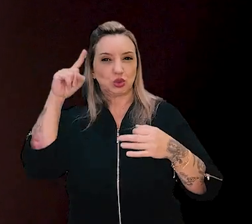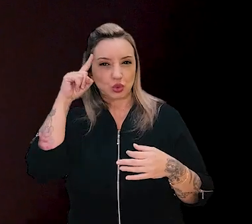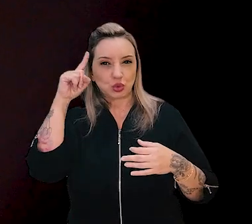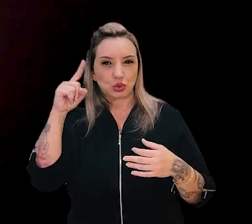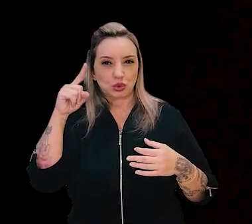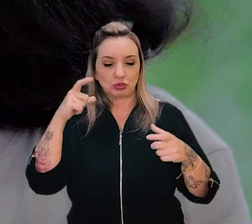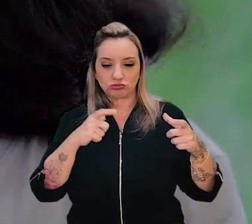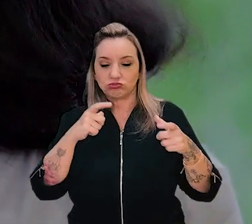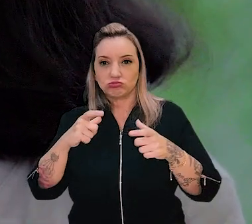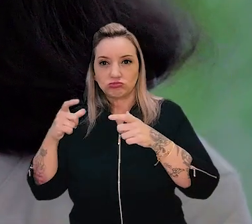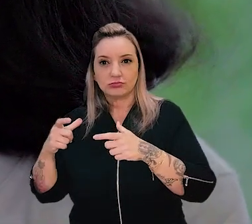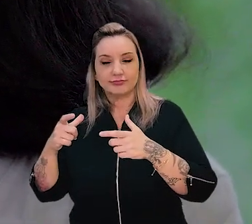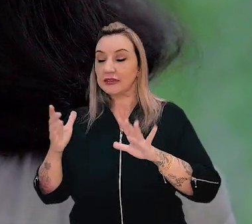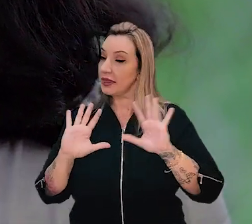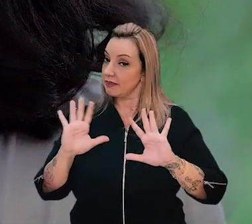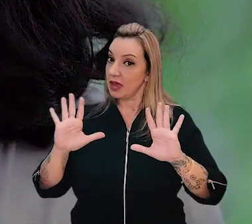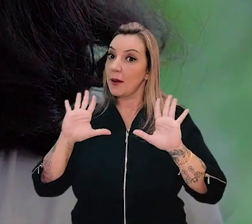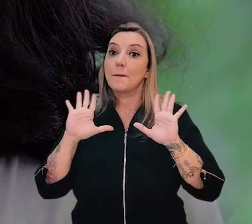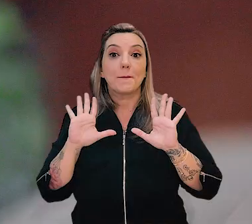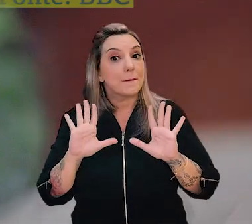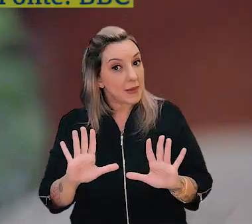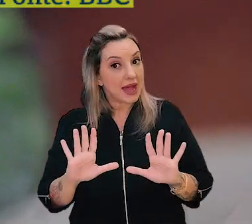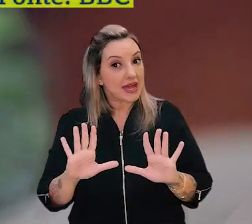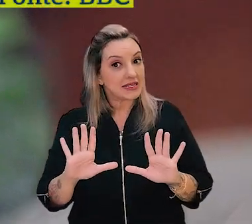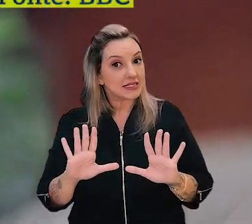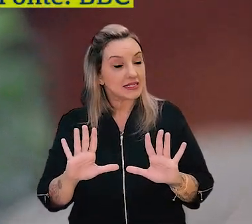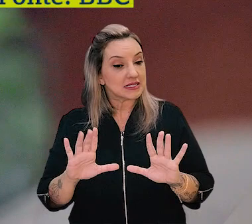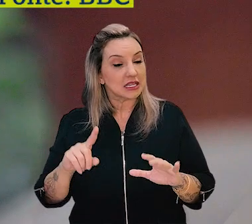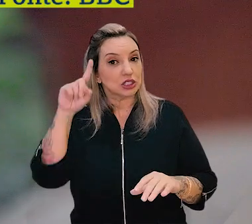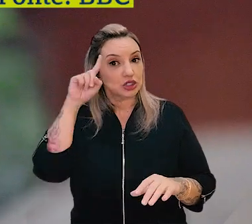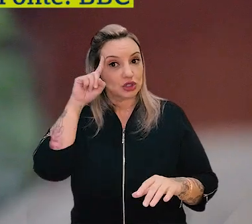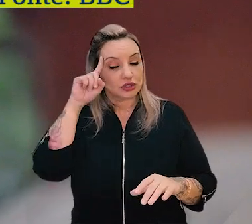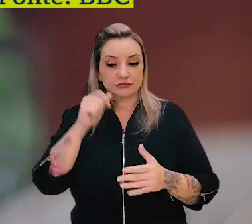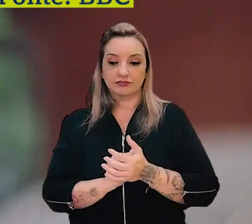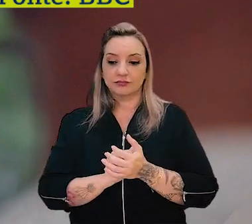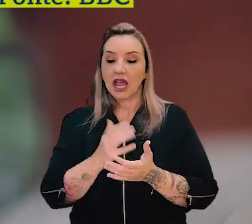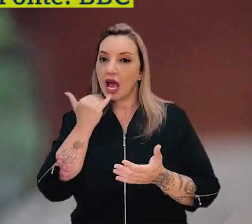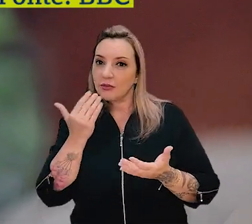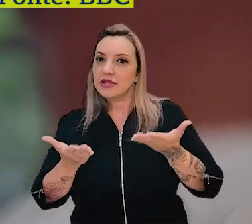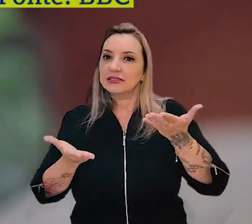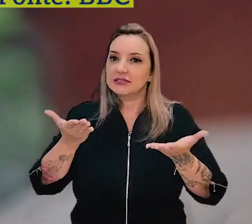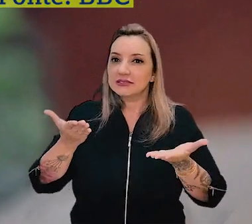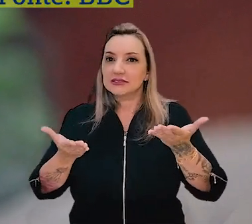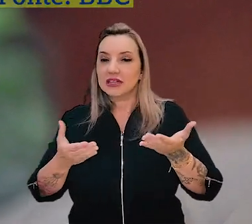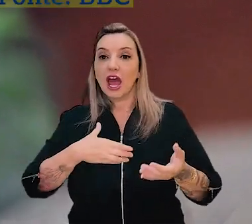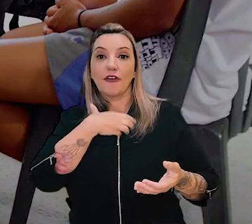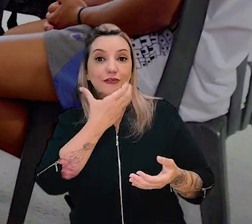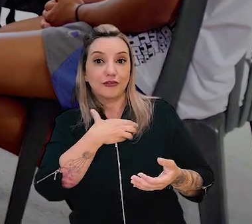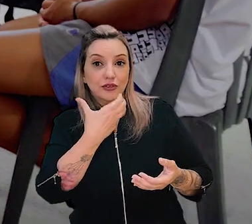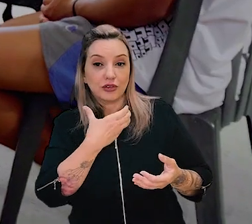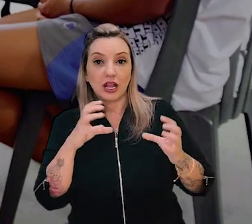todas as refeições? Não, mas que isso não seja a rotina. Então, uma alimentação balanceada, uma